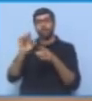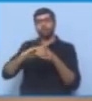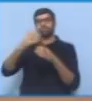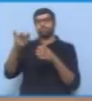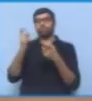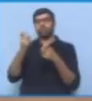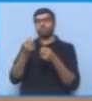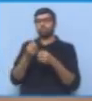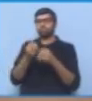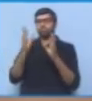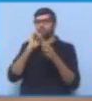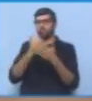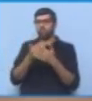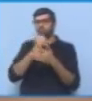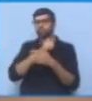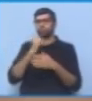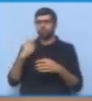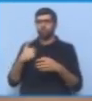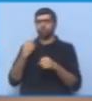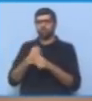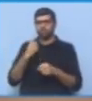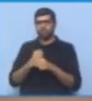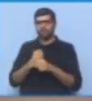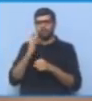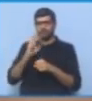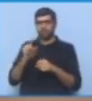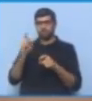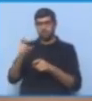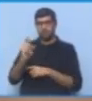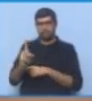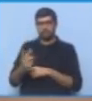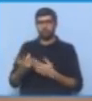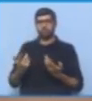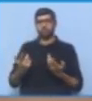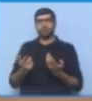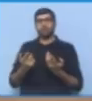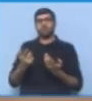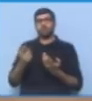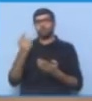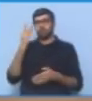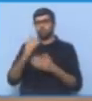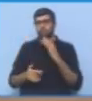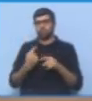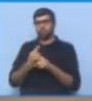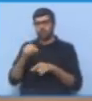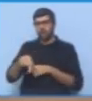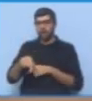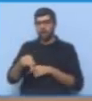saíram os males, a morte, o sofrimento, o trabalho, que é visto também como mal. E a certa altura ficou lá qualquer coisa e